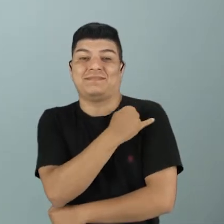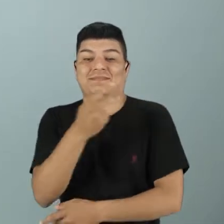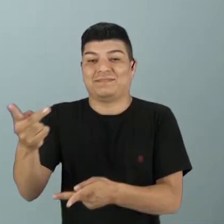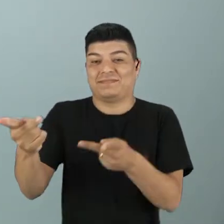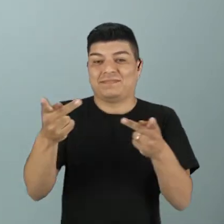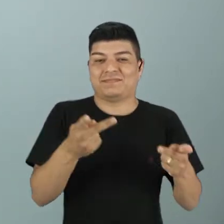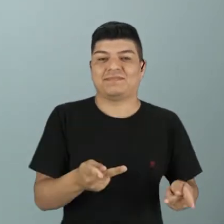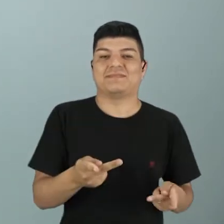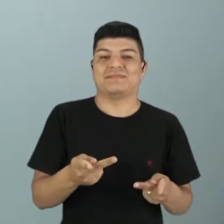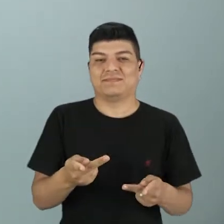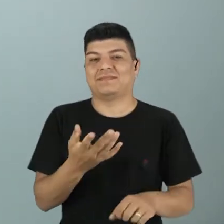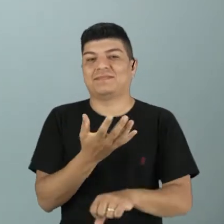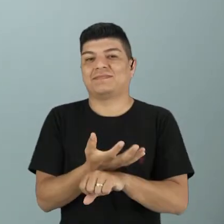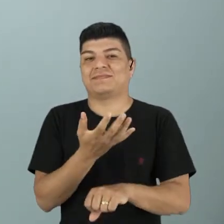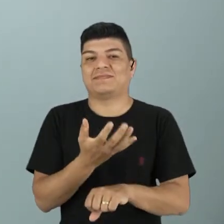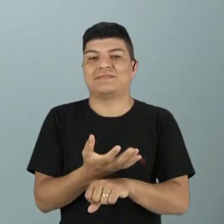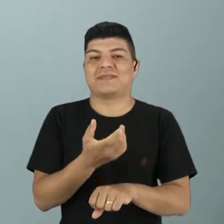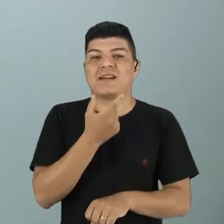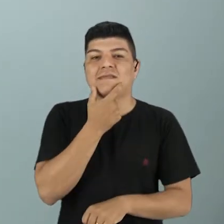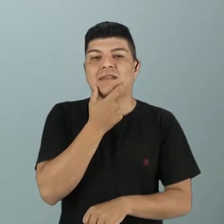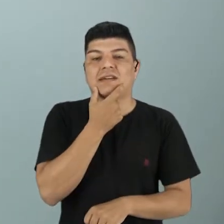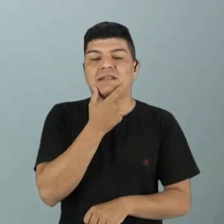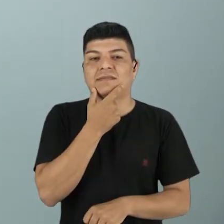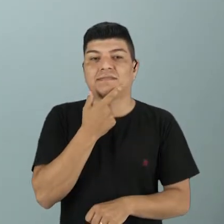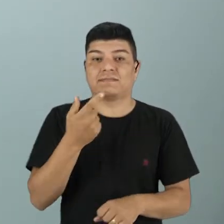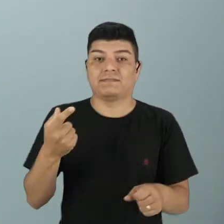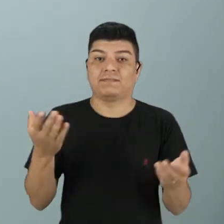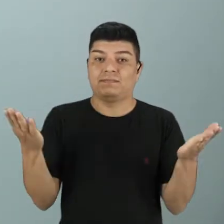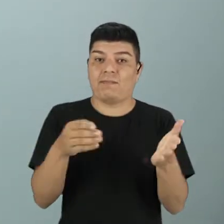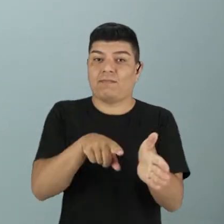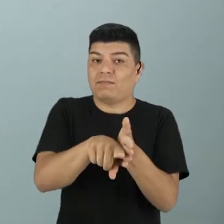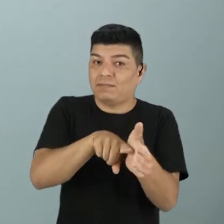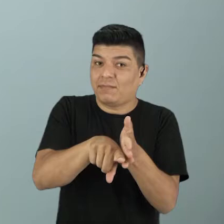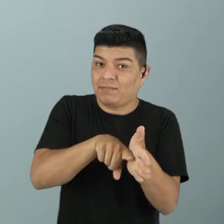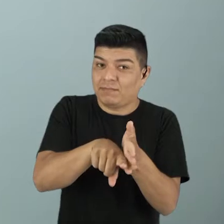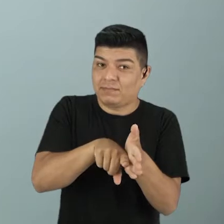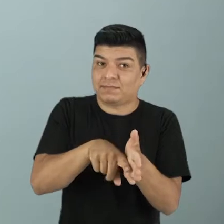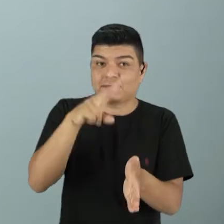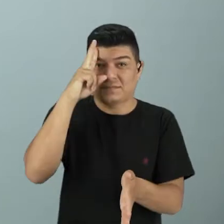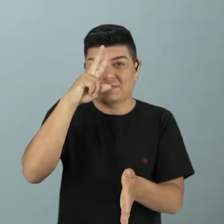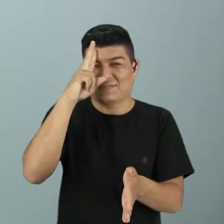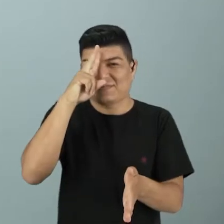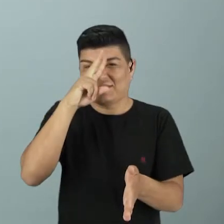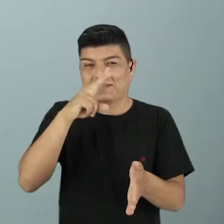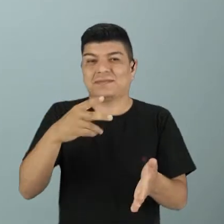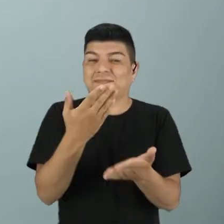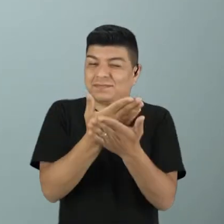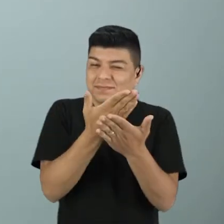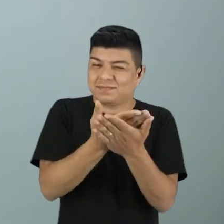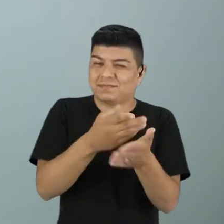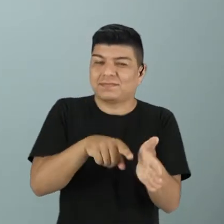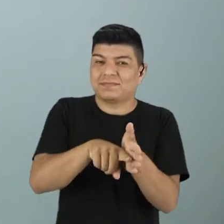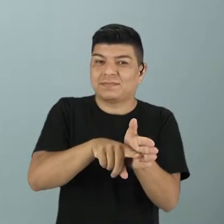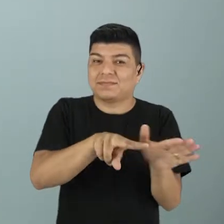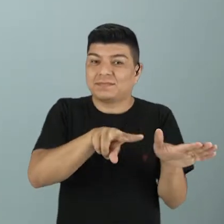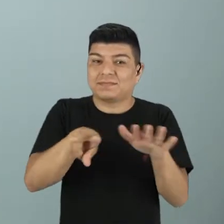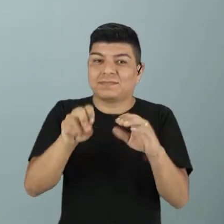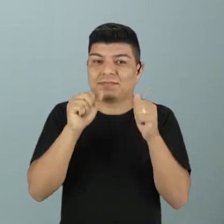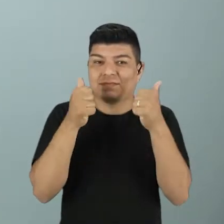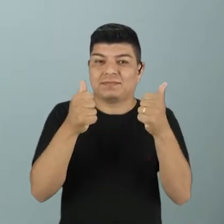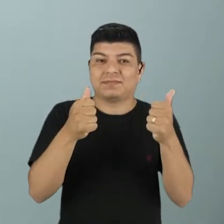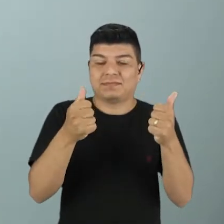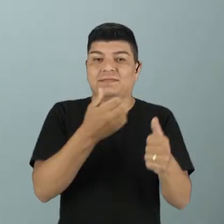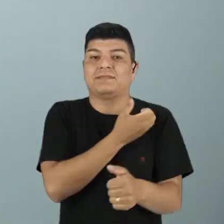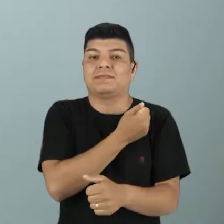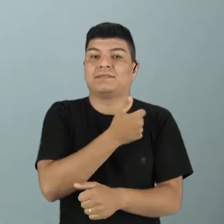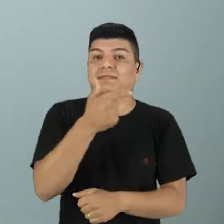aula de inglês. Hoje nós vamos falar um pouquinho sobre revisão. Lembra que nós estamos trabalhando nessa semana de revisão? Então hoje é a nossa revisão 2, ok?